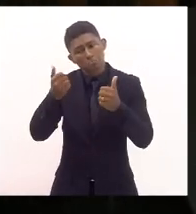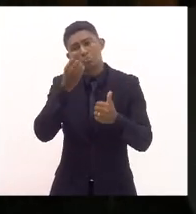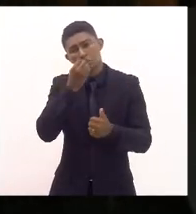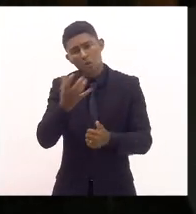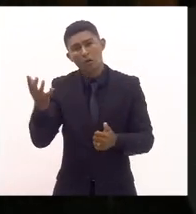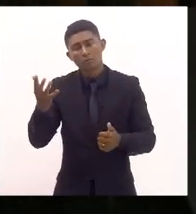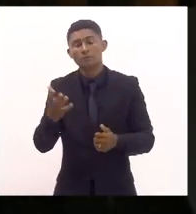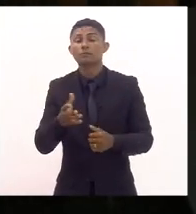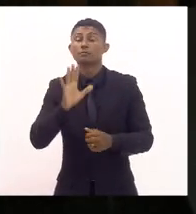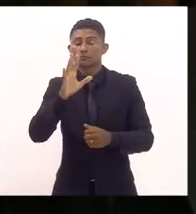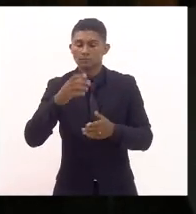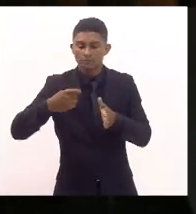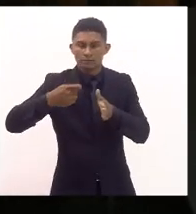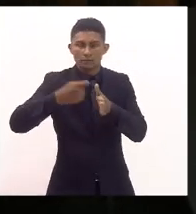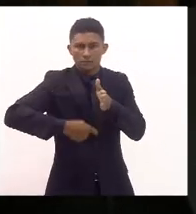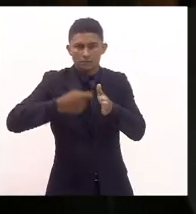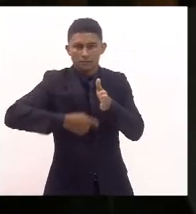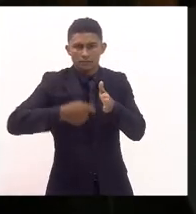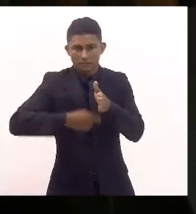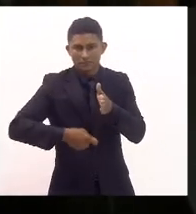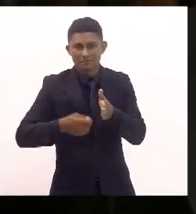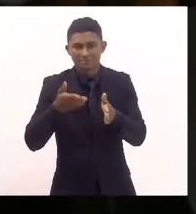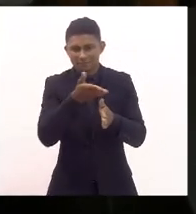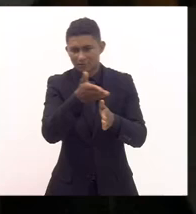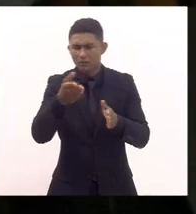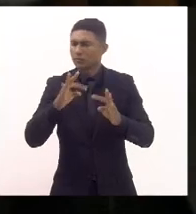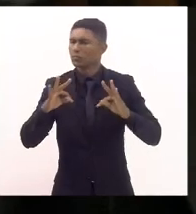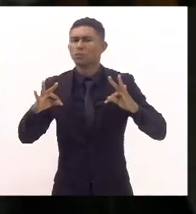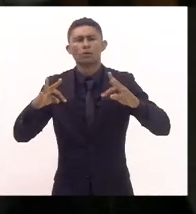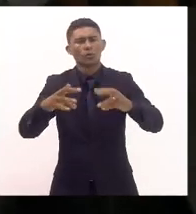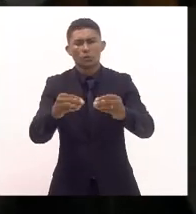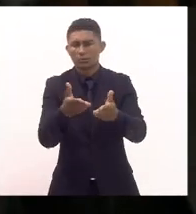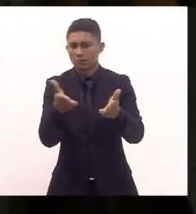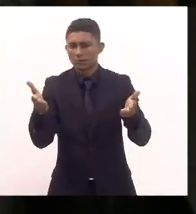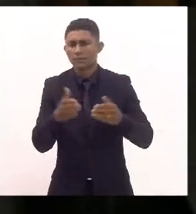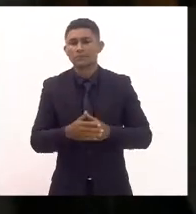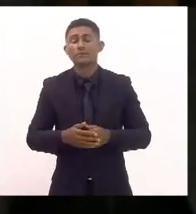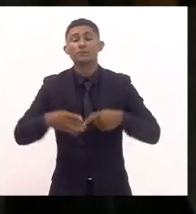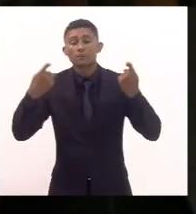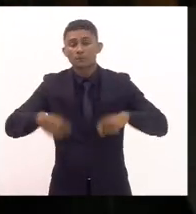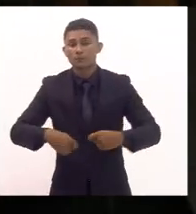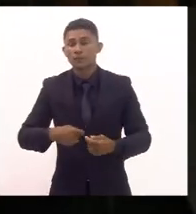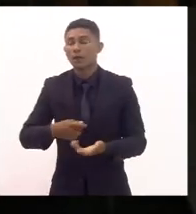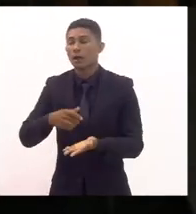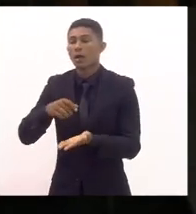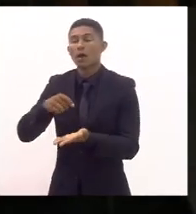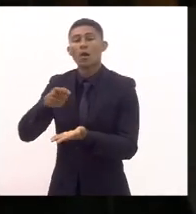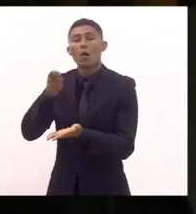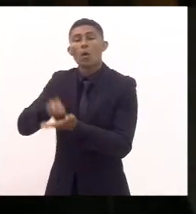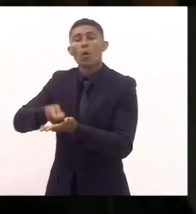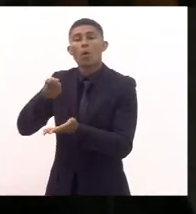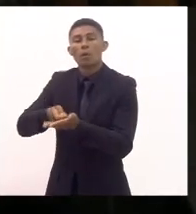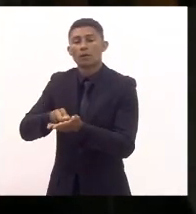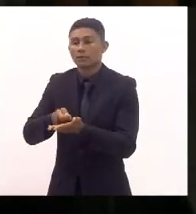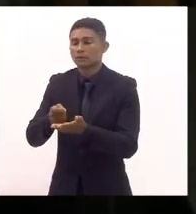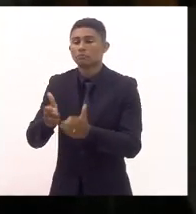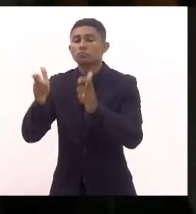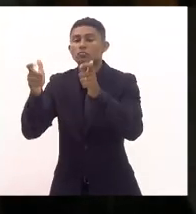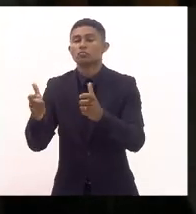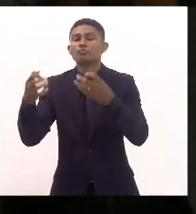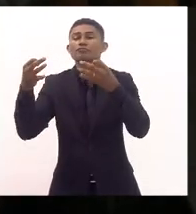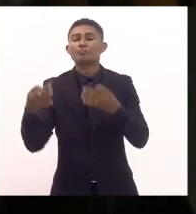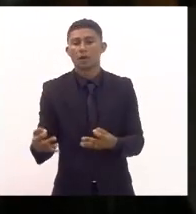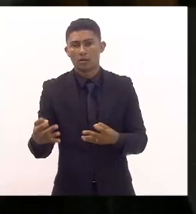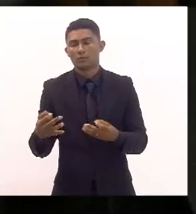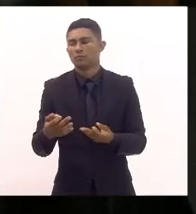desde contributo todos sem exceção seja cobrado no estilo